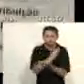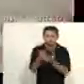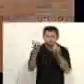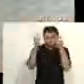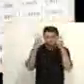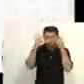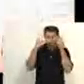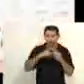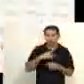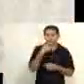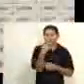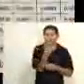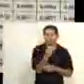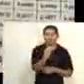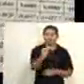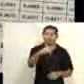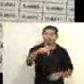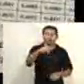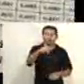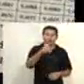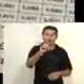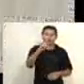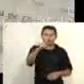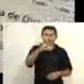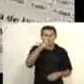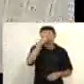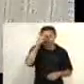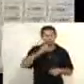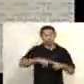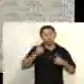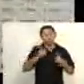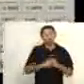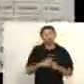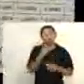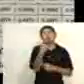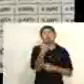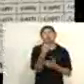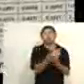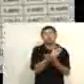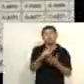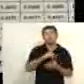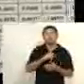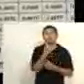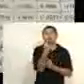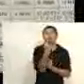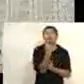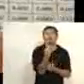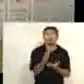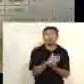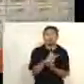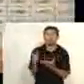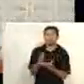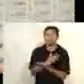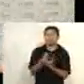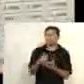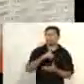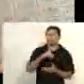Eu tenho 3 tabelas no anexo de vocês, pessoal, mas apenas um detalhe. Eu tenho uma única distribuição